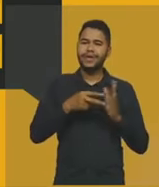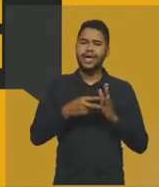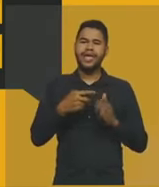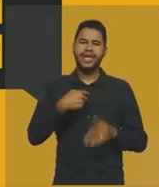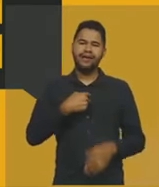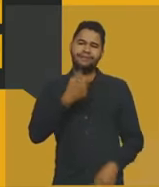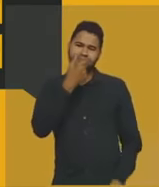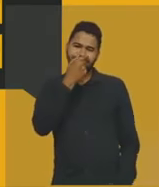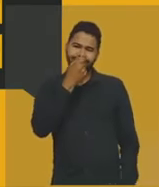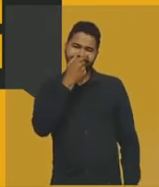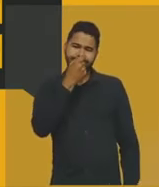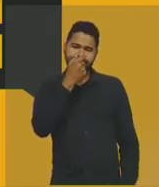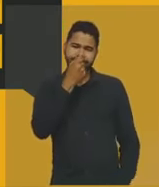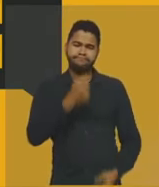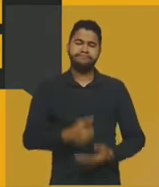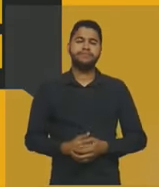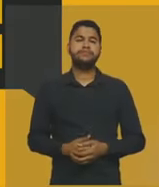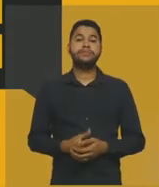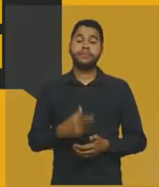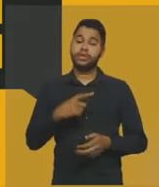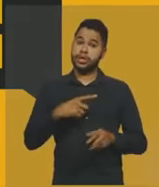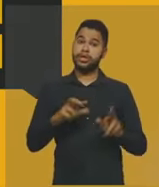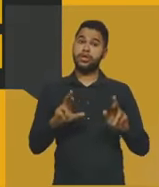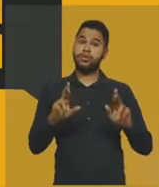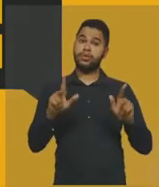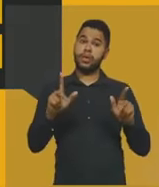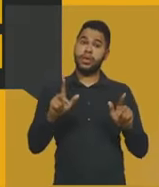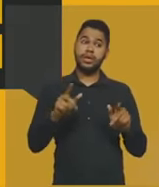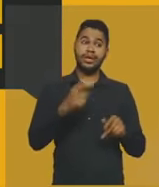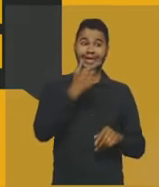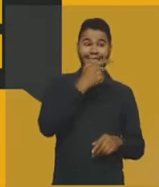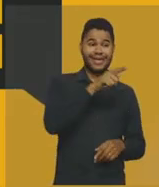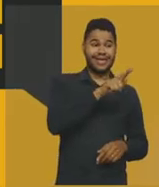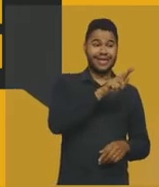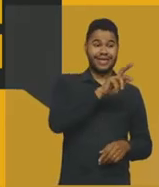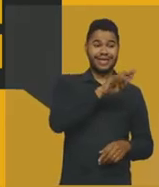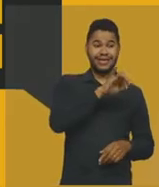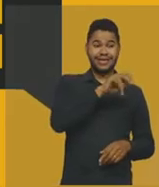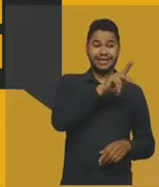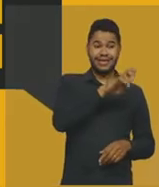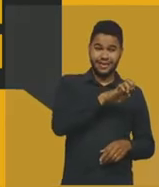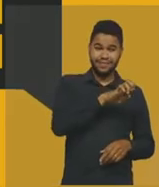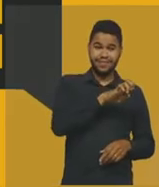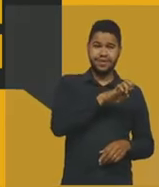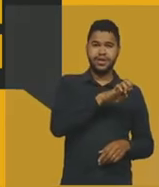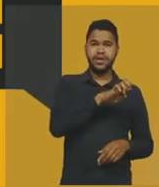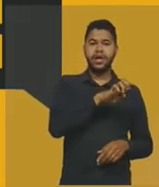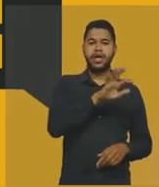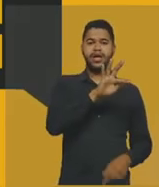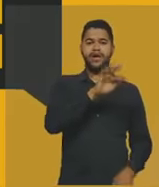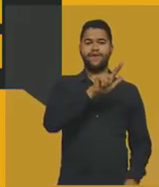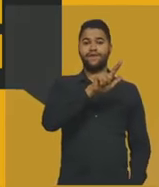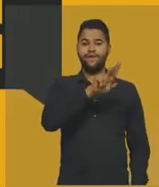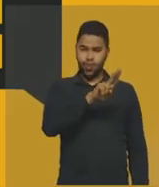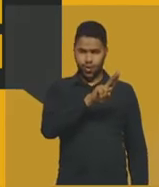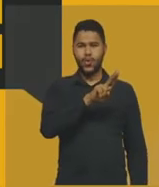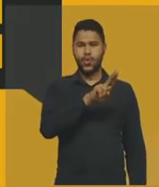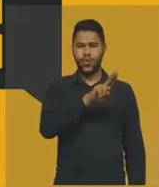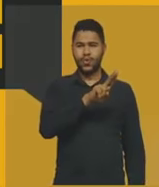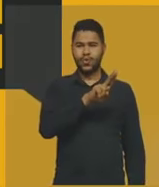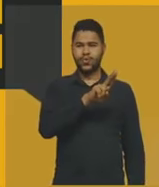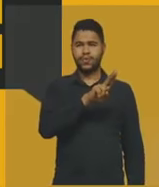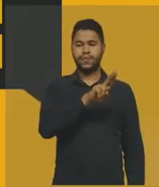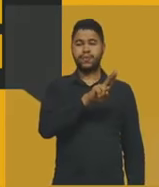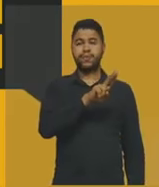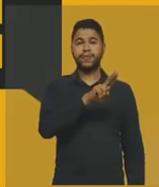estou resfriado, né? Tem uma diferença do resfriado para gripe. A gripe é a palavrinha flu, que está na próxima sentença